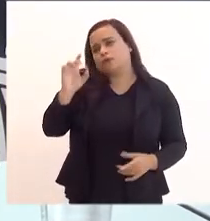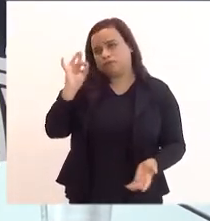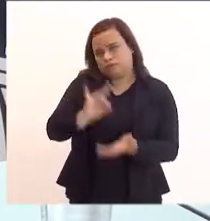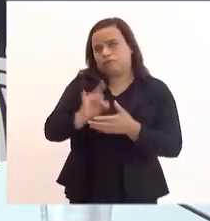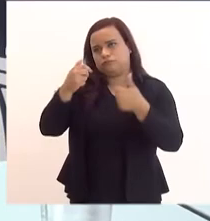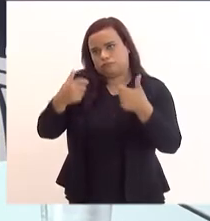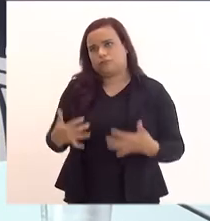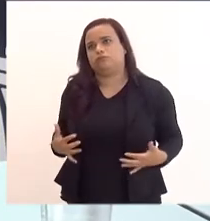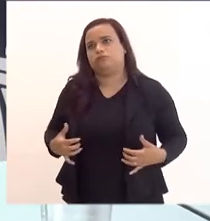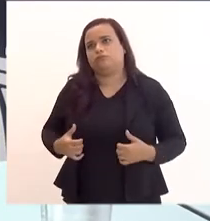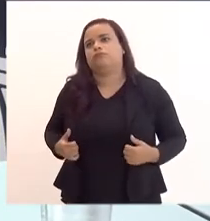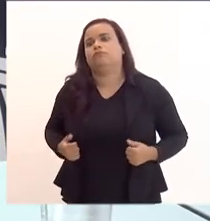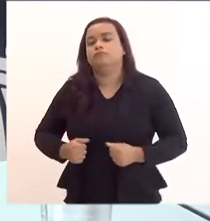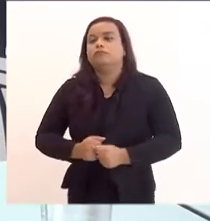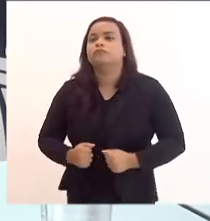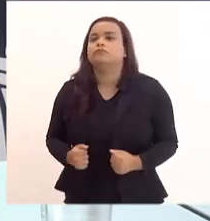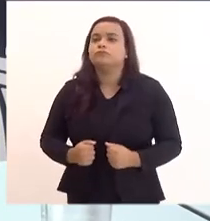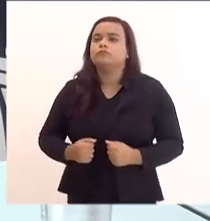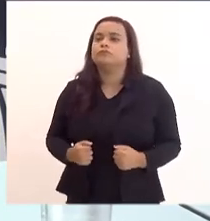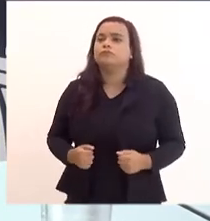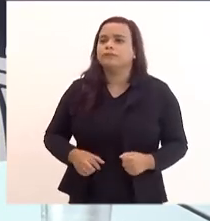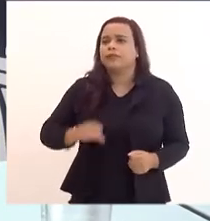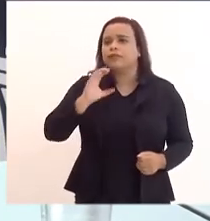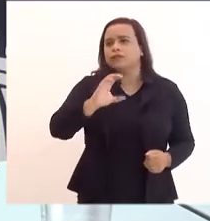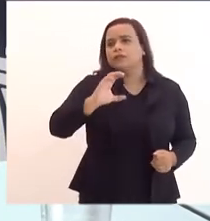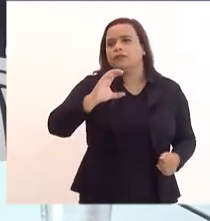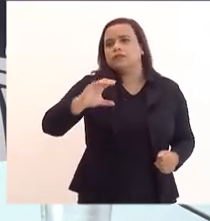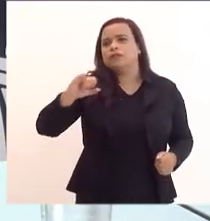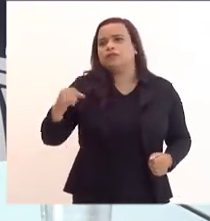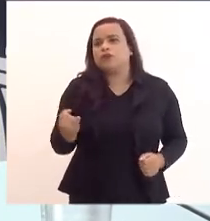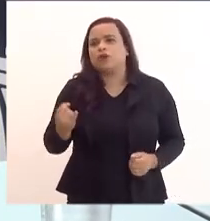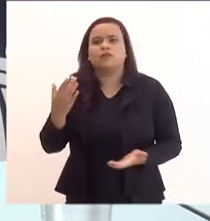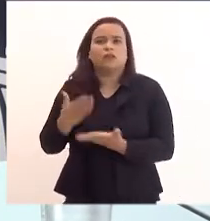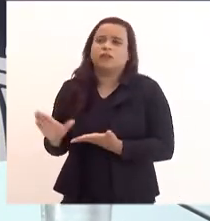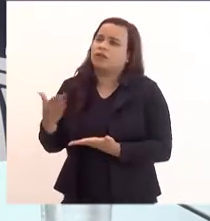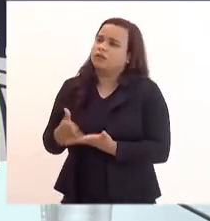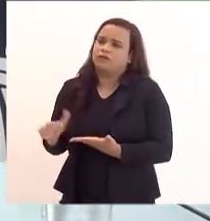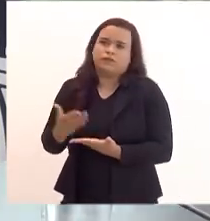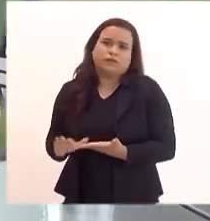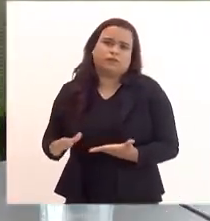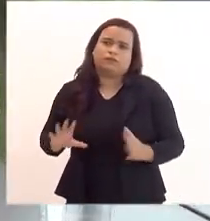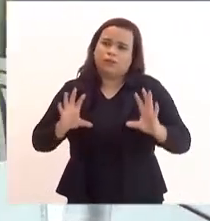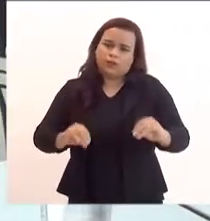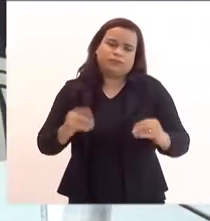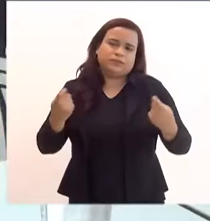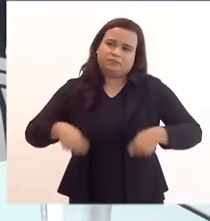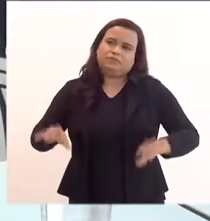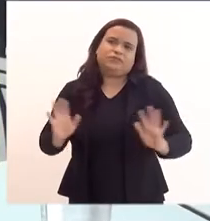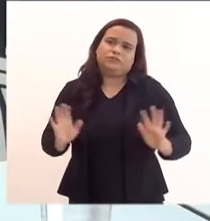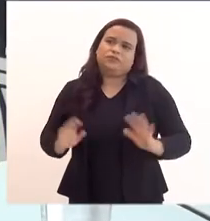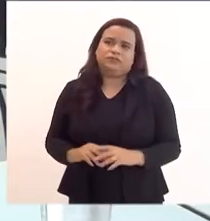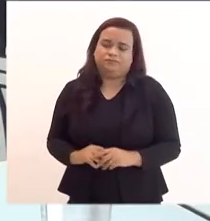sinceramente, a CCJ não tem nada a ver com isso. Por quê?